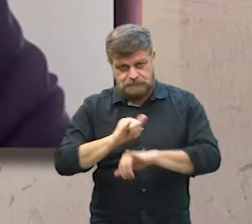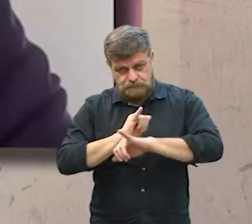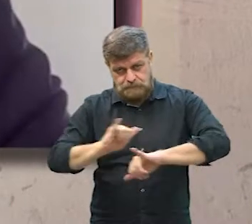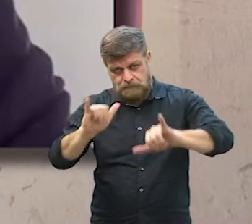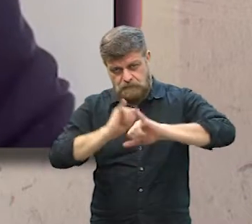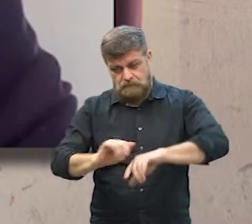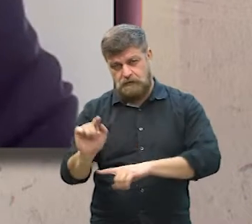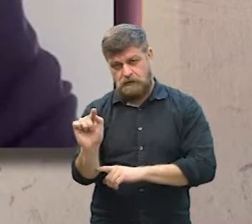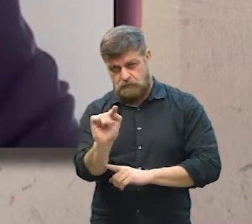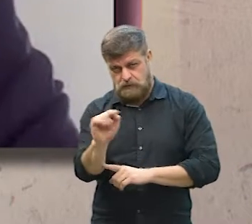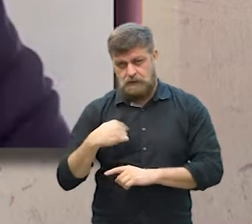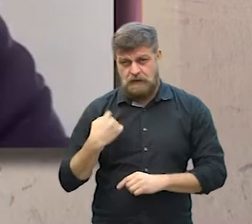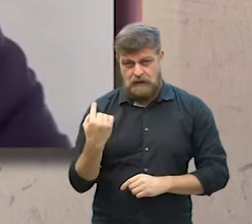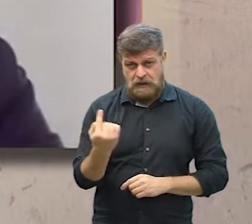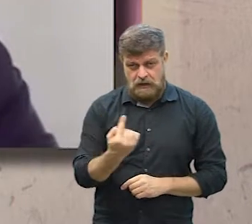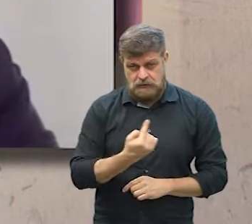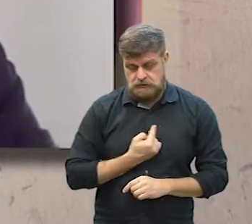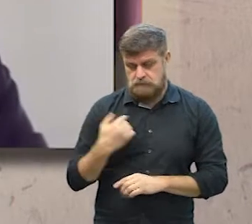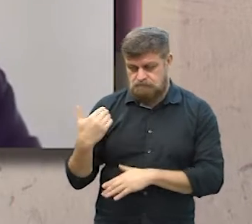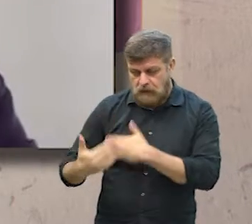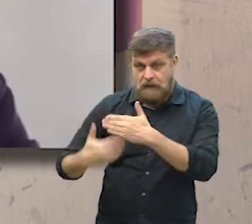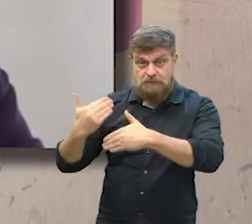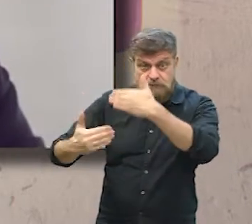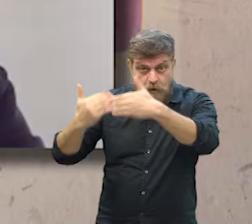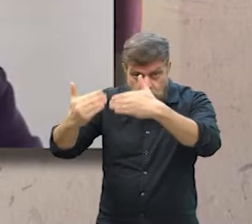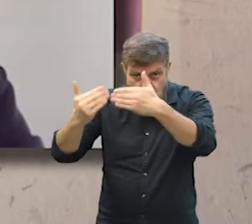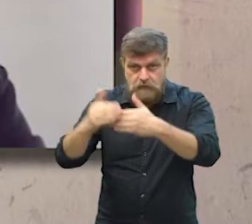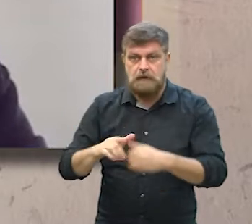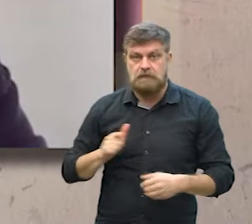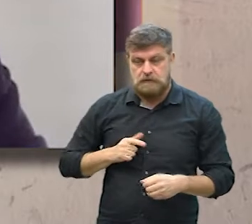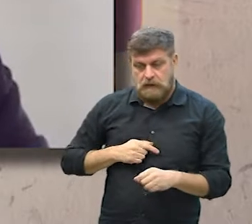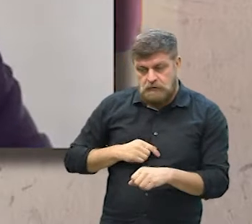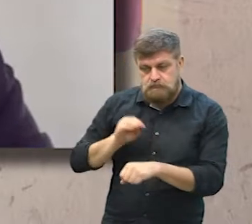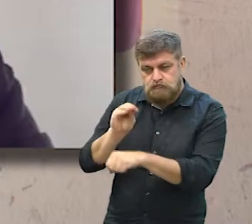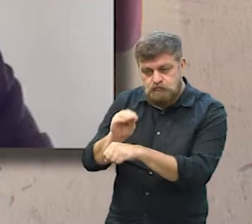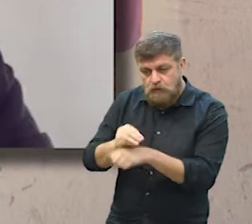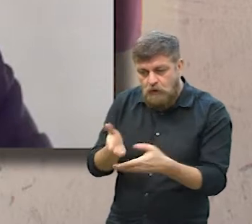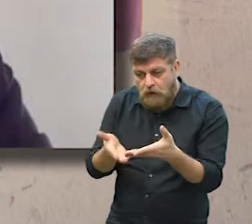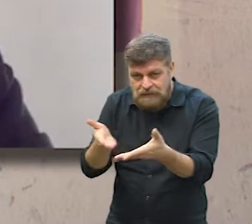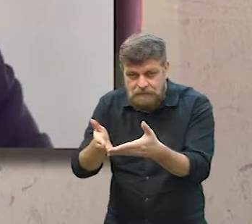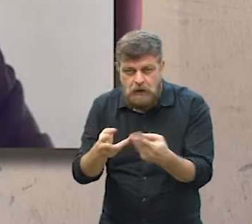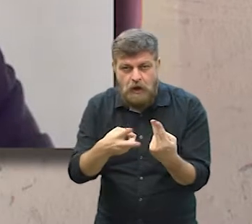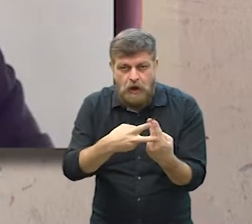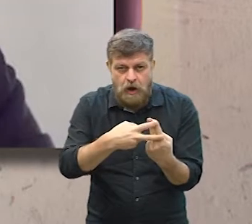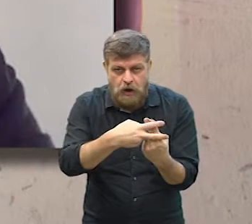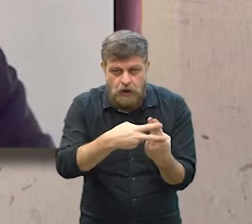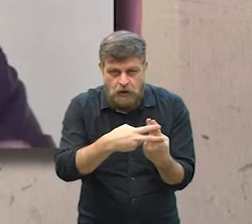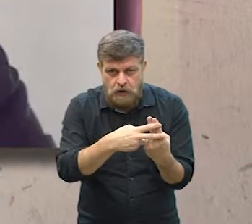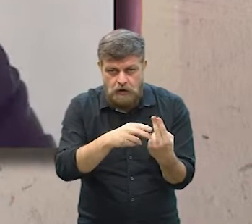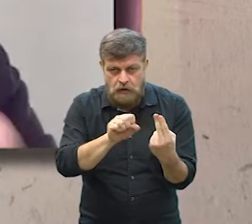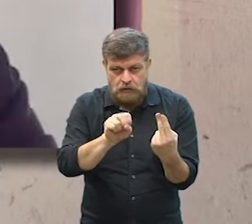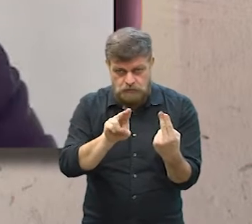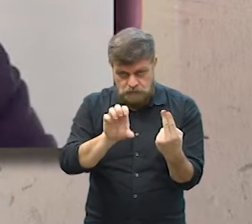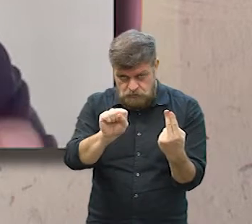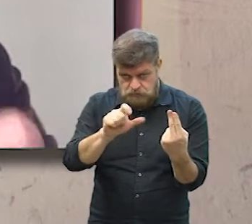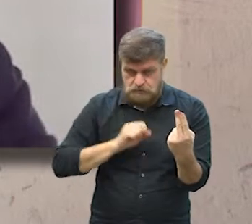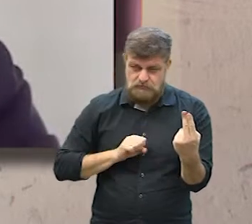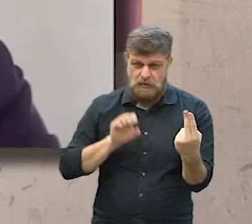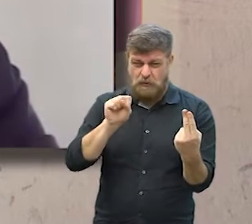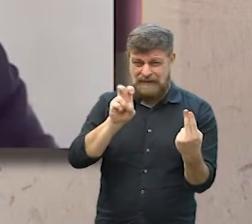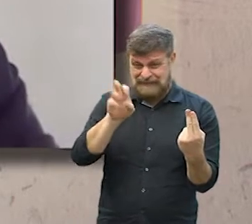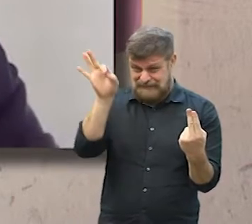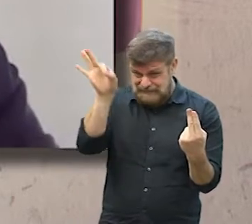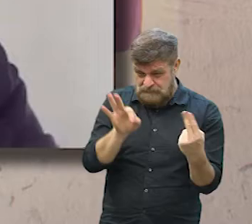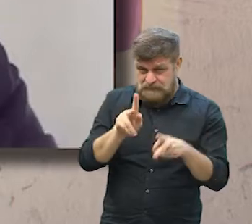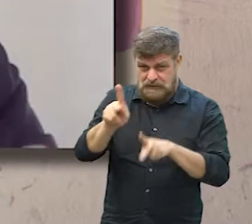dado importante de dizer que a gente evoluiu muito no tratamento de asma. Pra você ter uma ideia, no SUS, que a gente sabe que atende